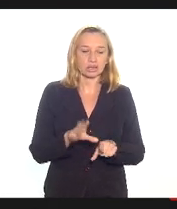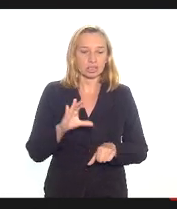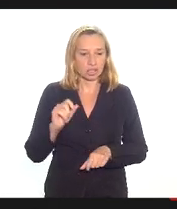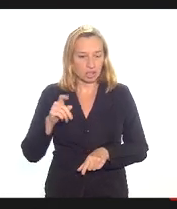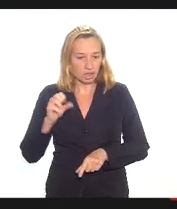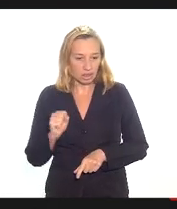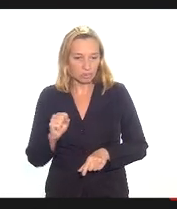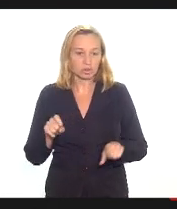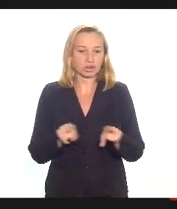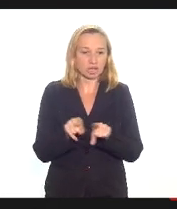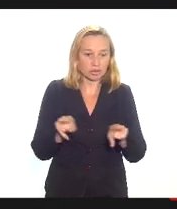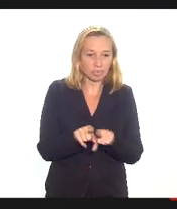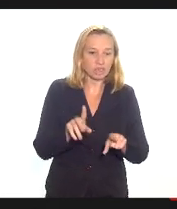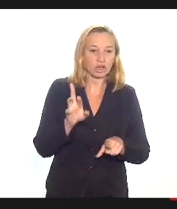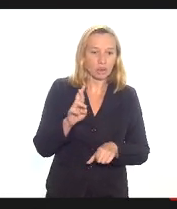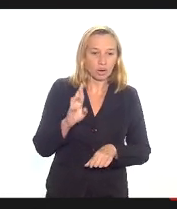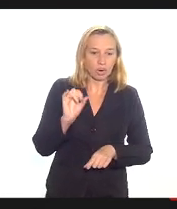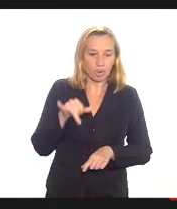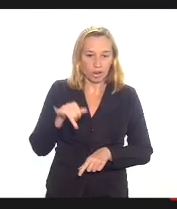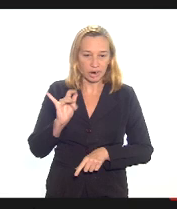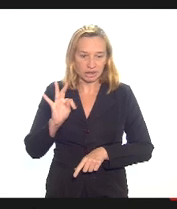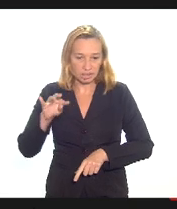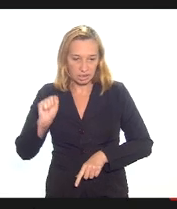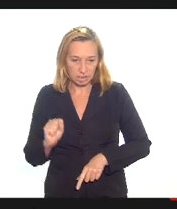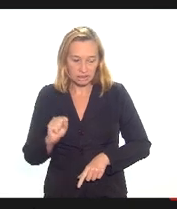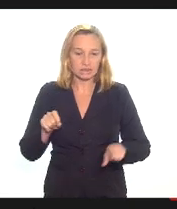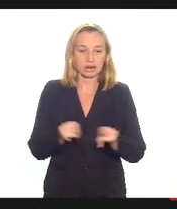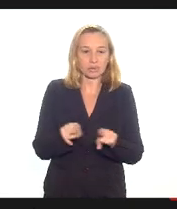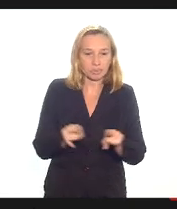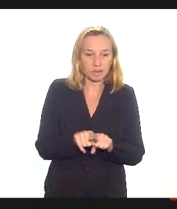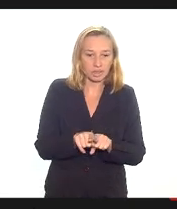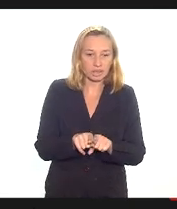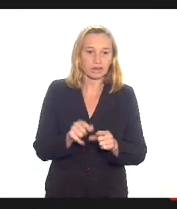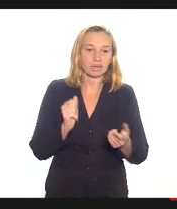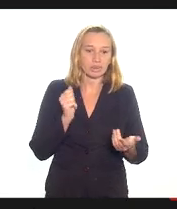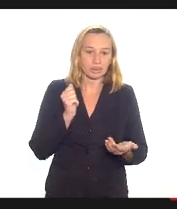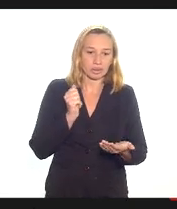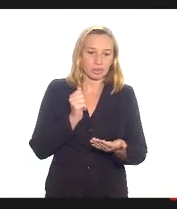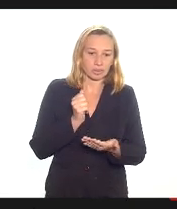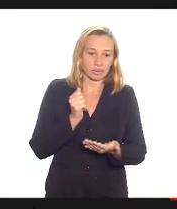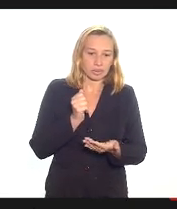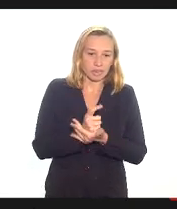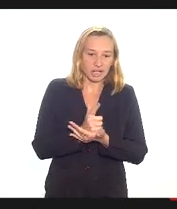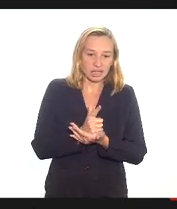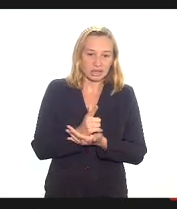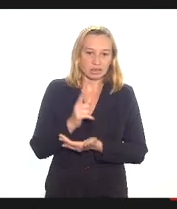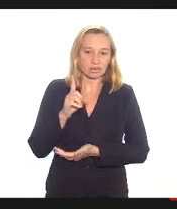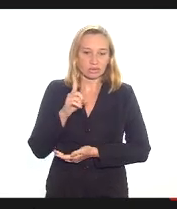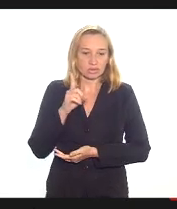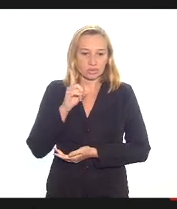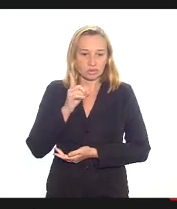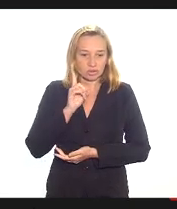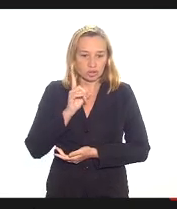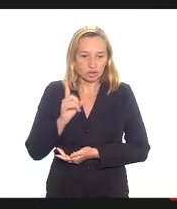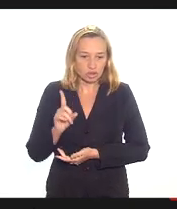da mesma maneira, pagamento de ocupação e retenção de área, propriedade de terra, quando é o caso de terra,